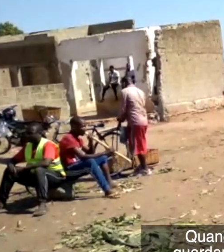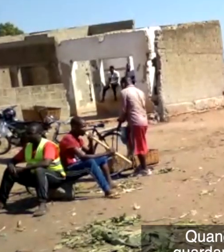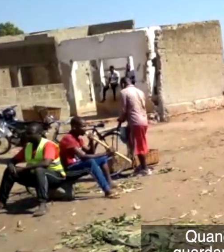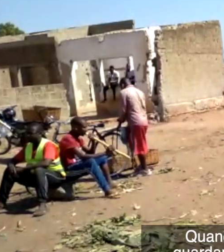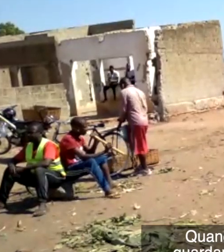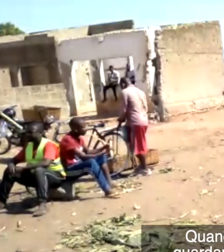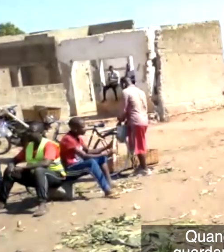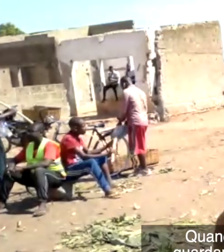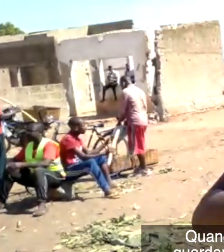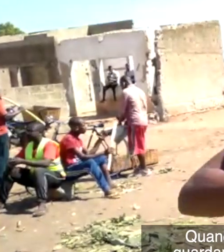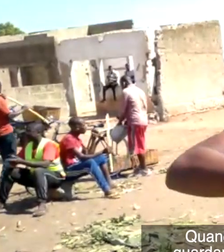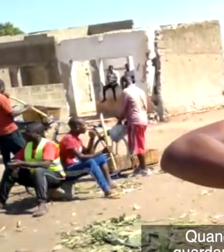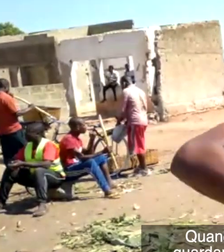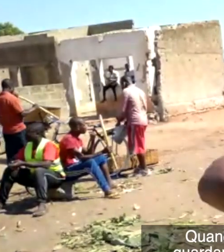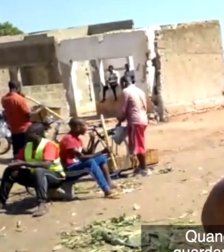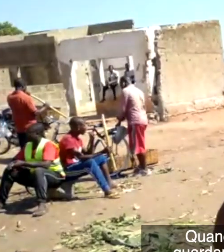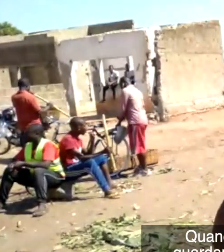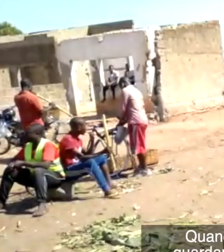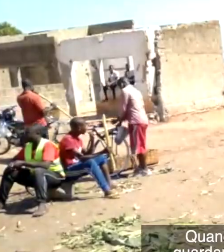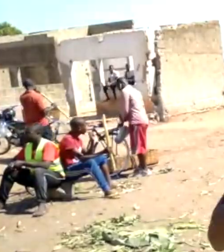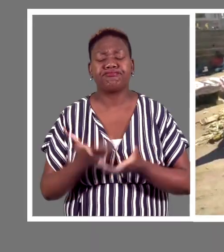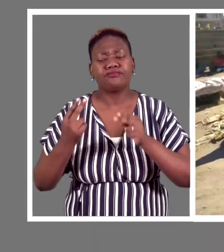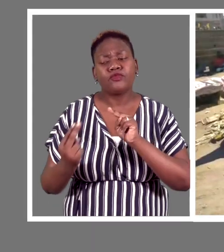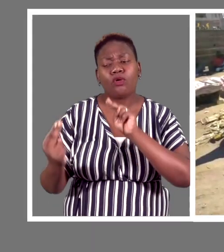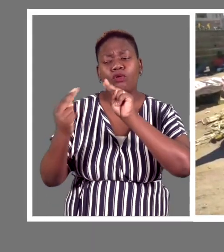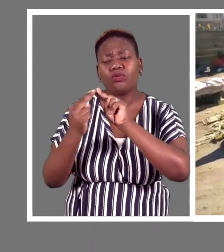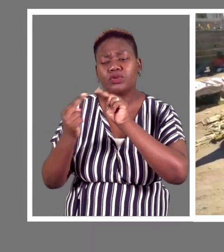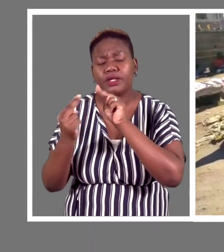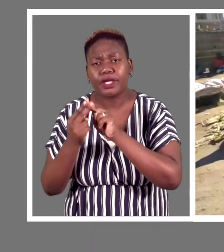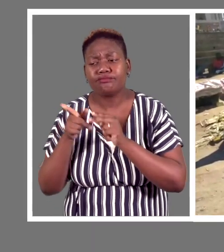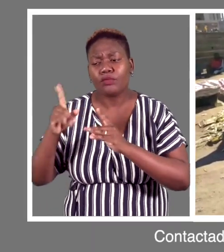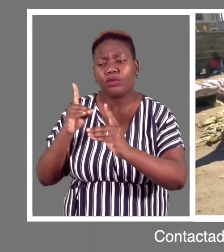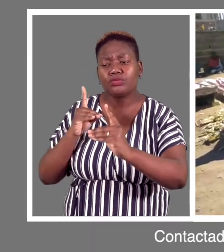tiramos, guardamos e continuamos a vender.